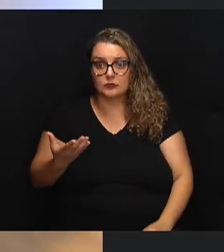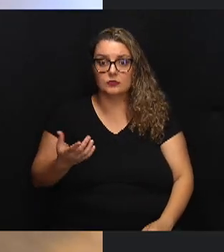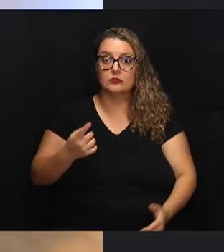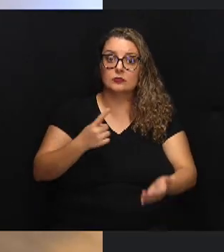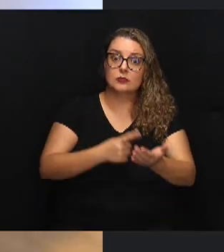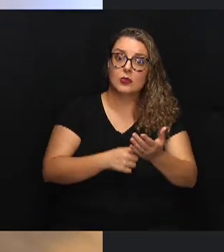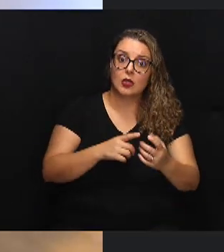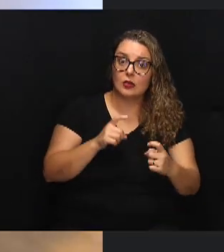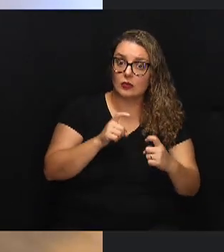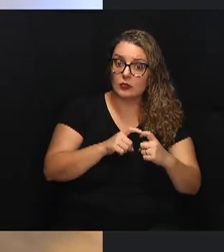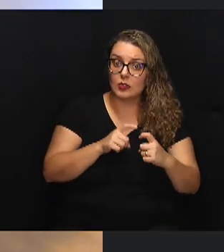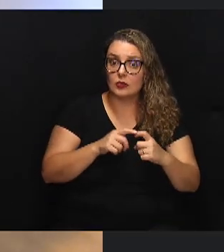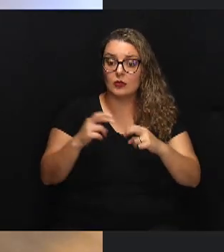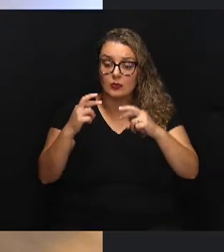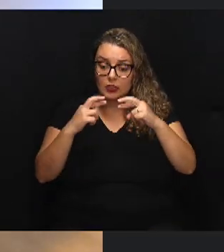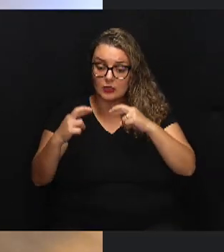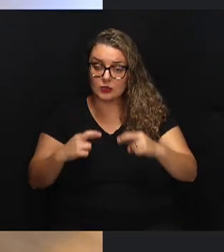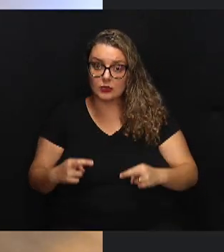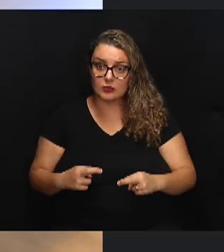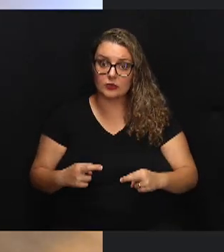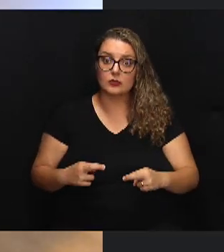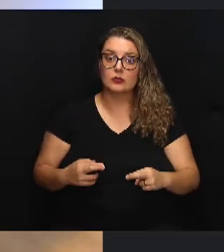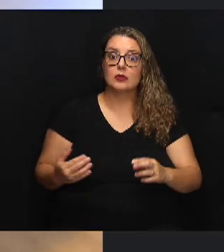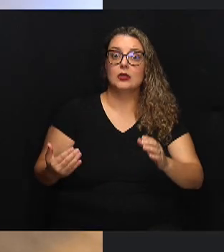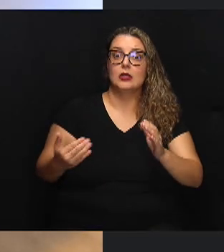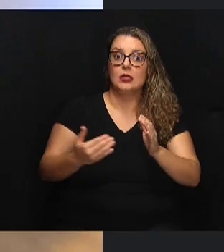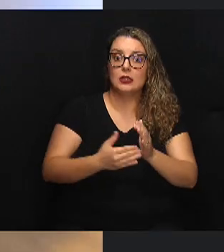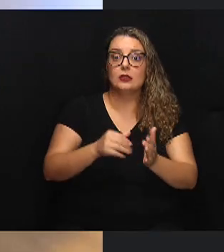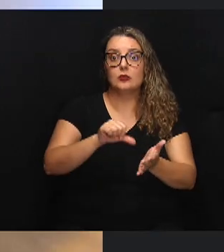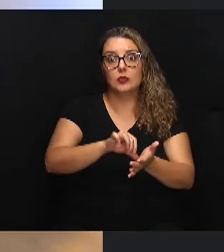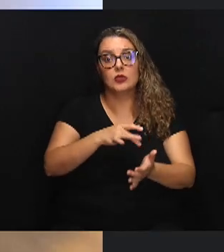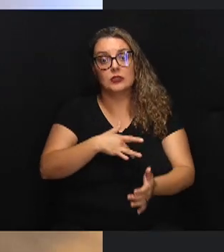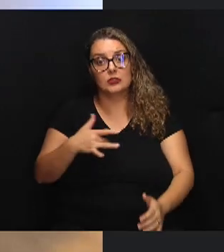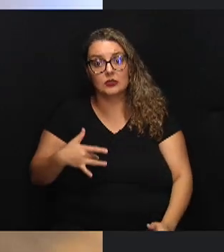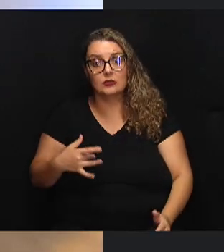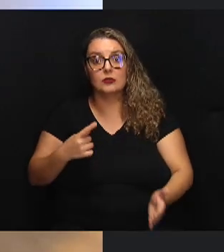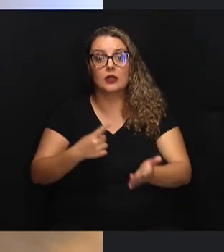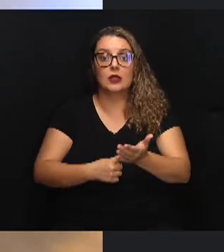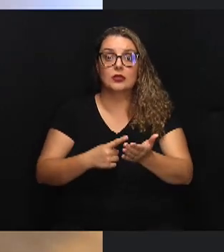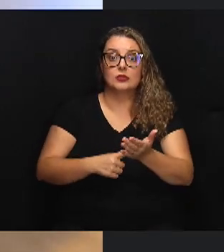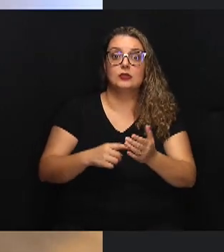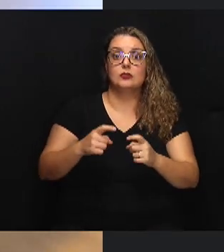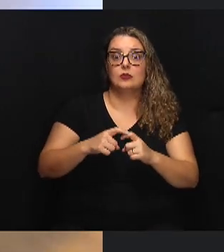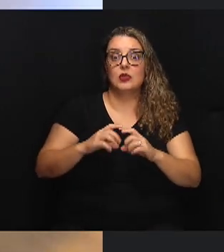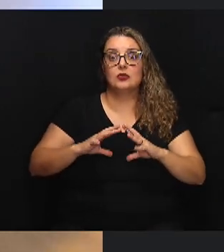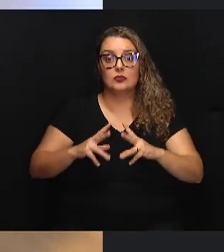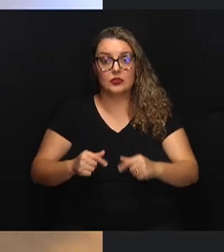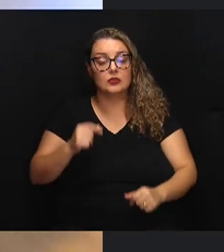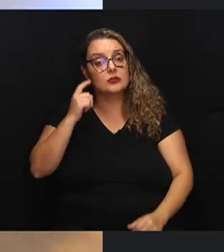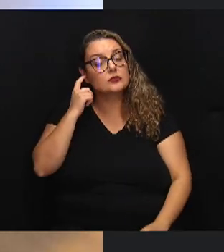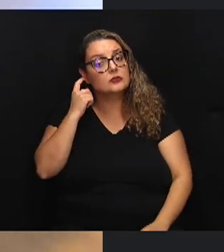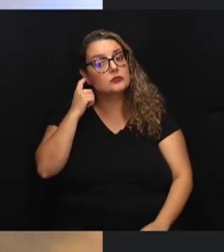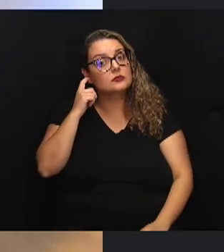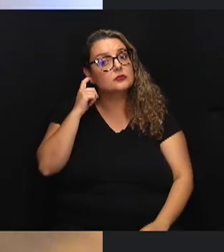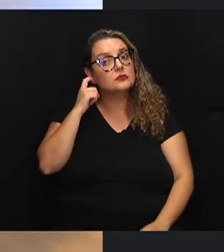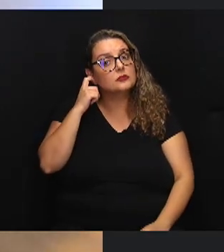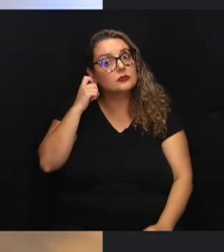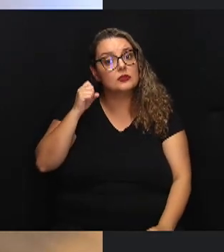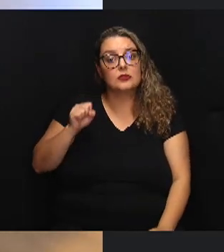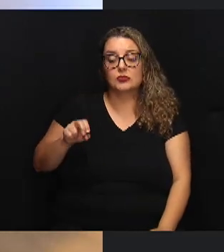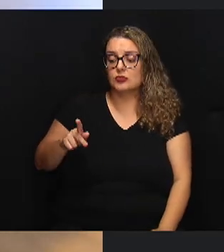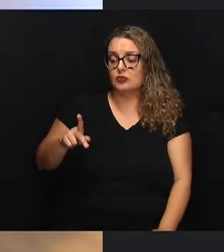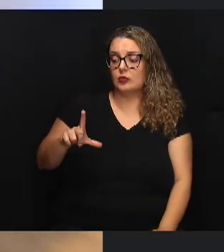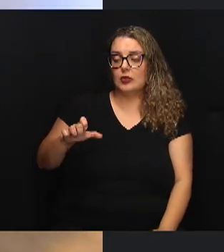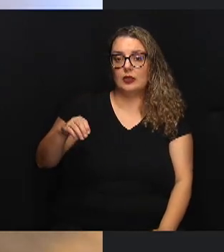consulta, faz um check-upzinho, mesmo que seja no posto de saúde, agenda seu clínico. Se você tem acesso à saúde suplementar ao convênio,